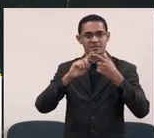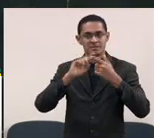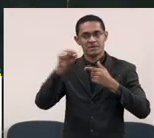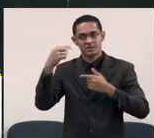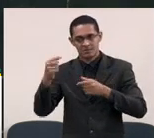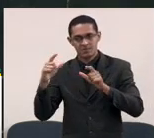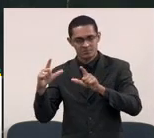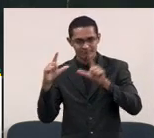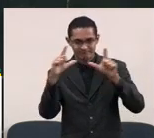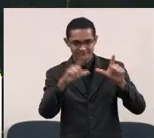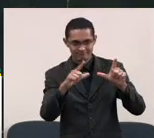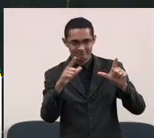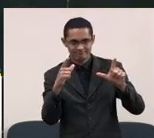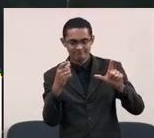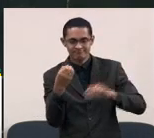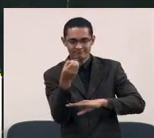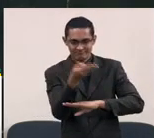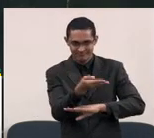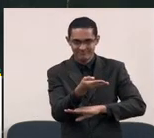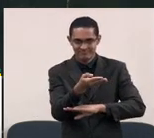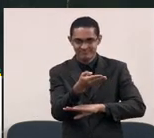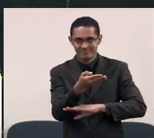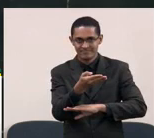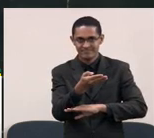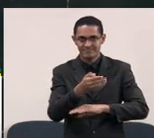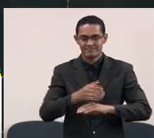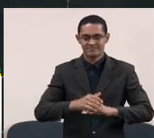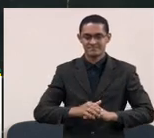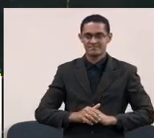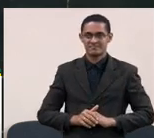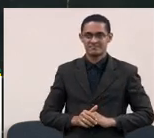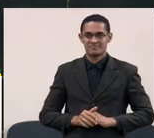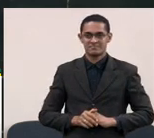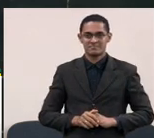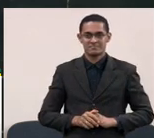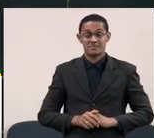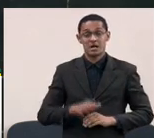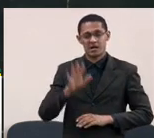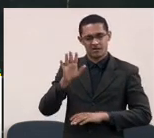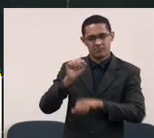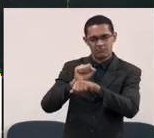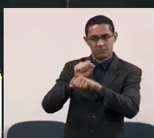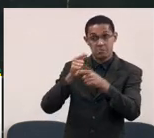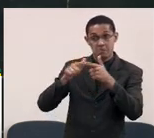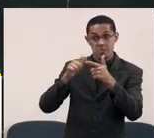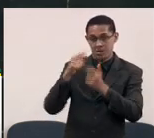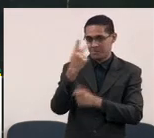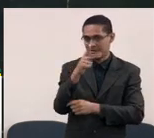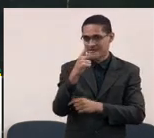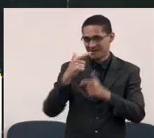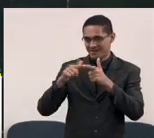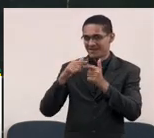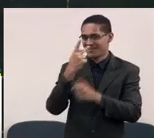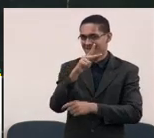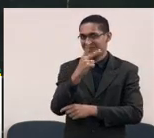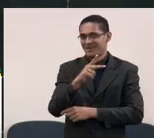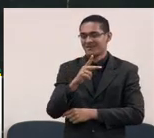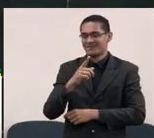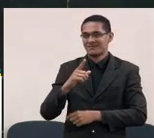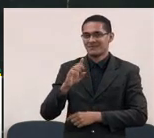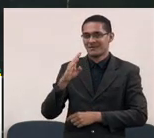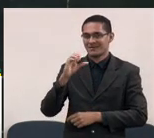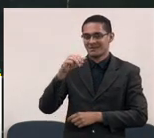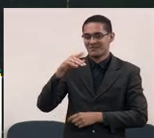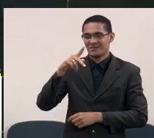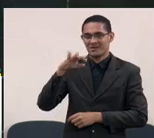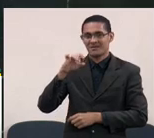moção ao campeão. O defeito, senhor presidente. O defeito do campeão, Marília, é ser botafoguense. Não, mas ele é um pouco. Eu vou